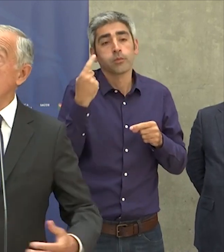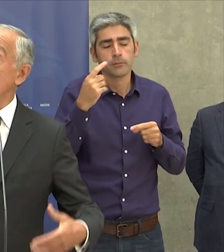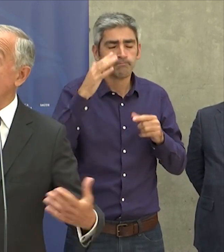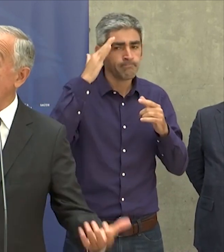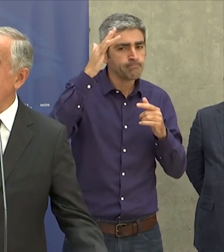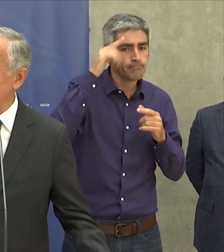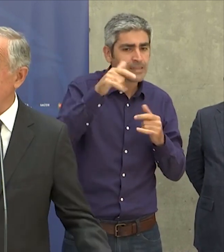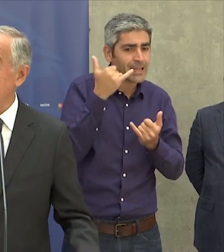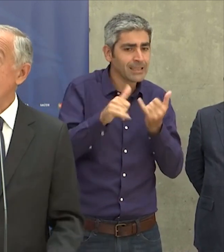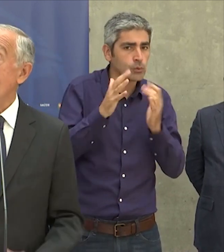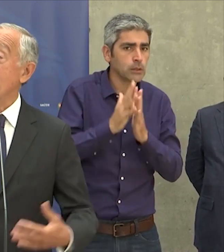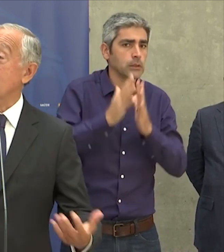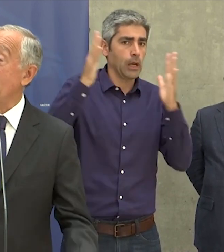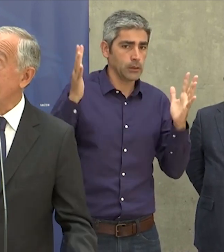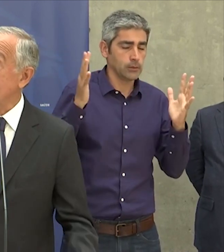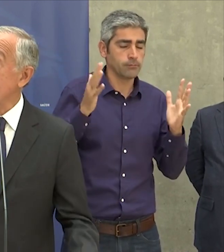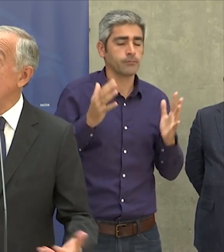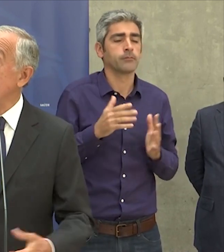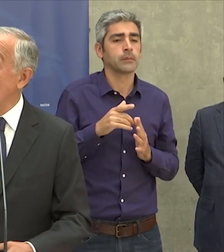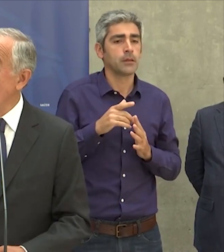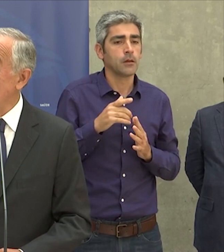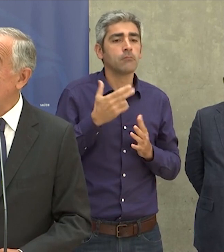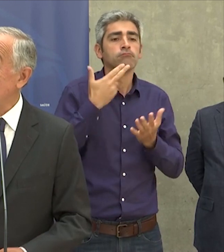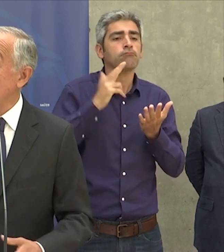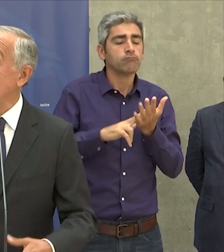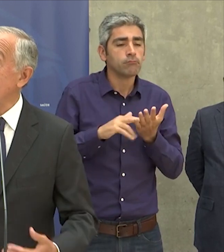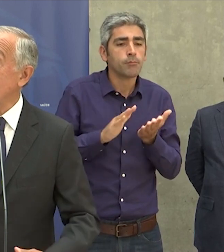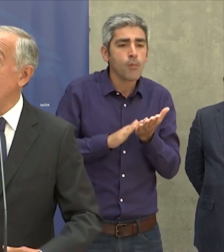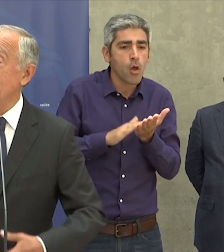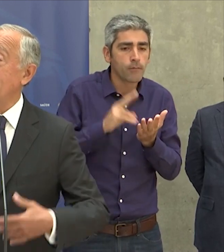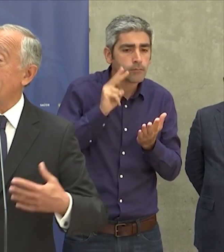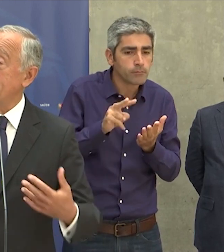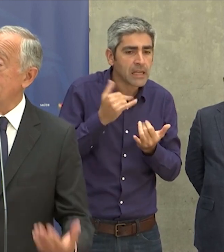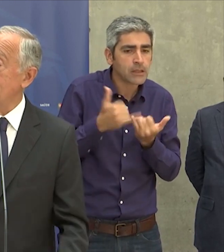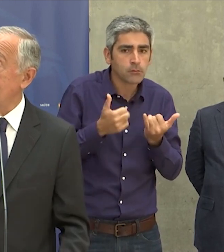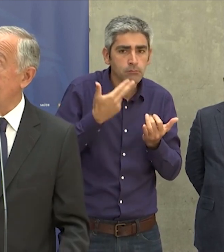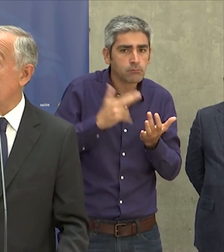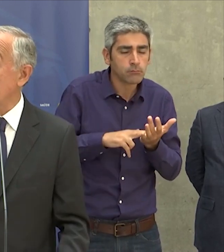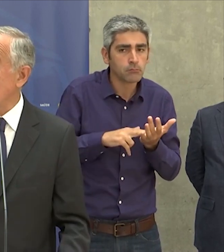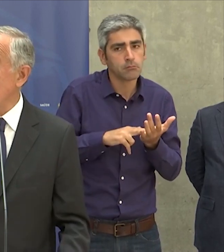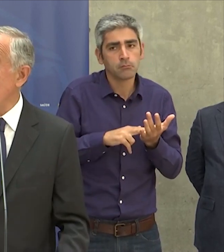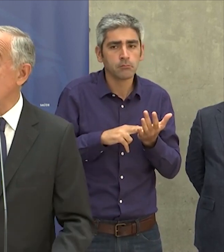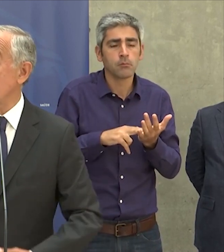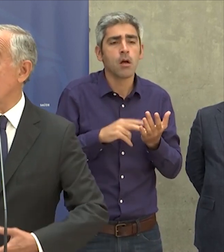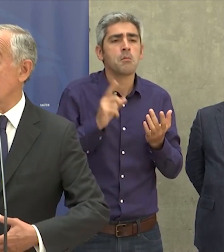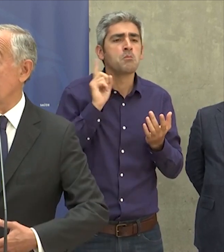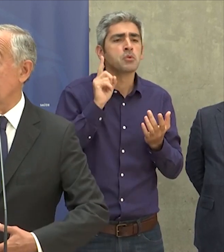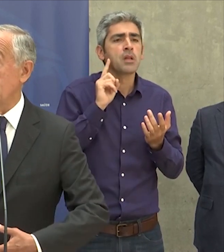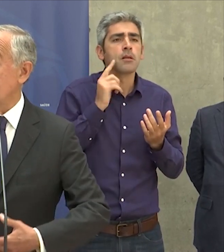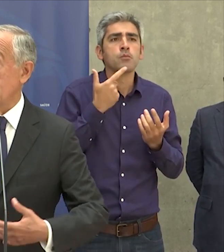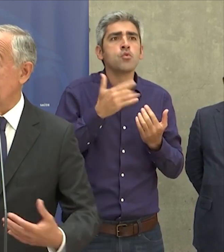de risco maior, à chegada se verificou que eram de risco, não direi irrelevante,